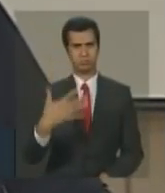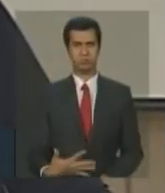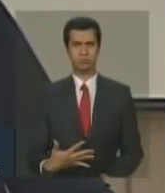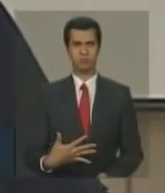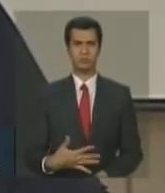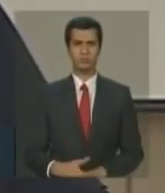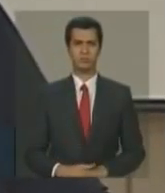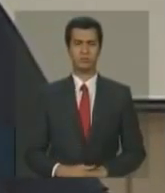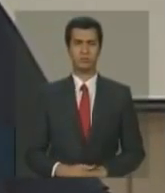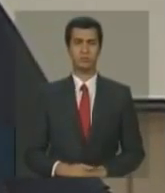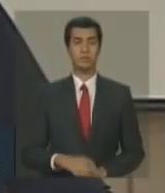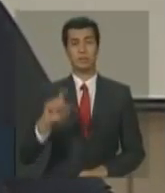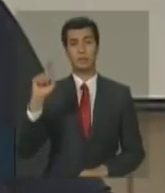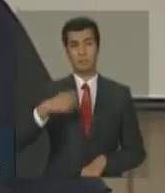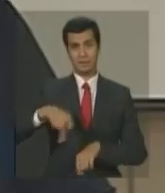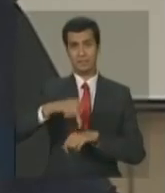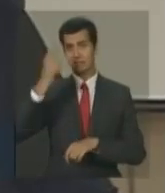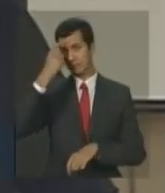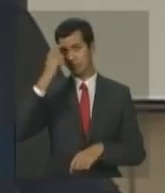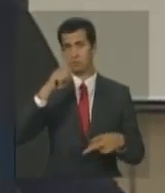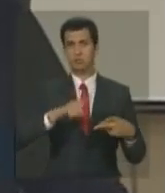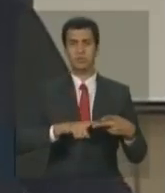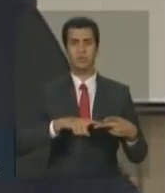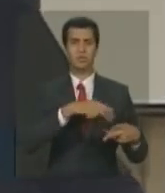também. Então, e só